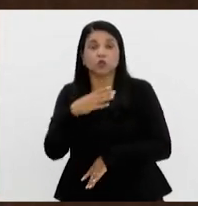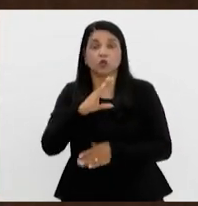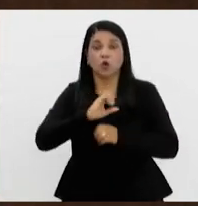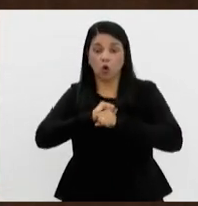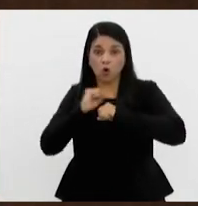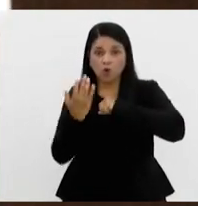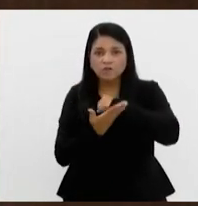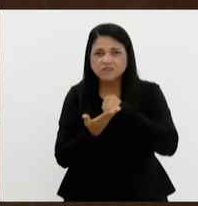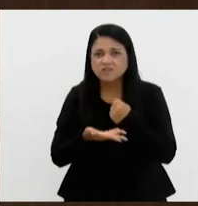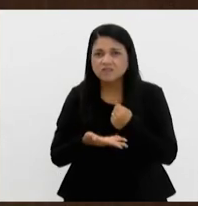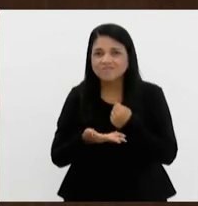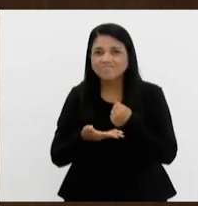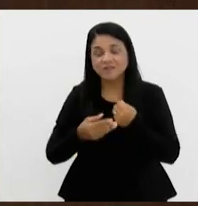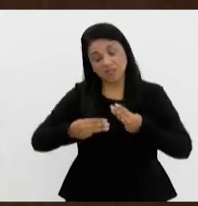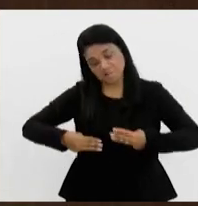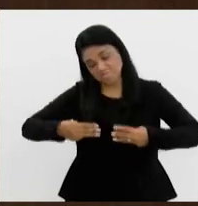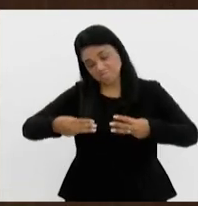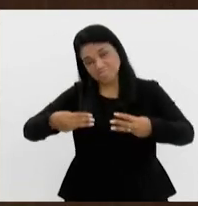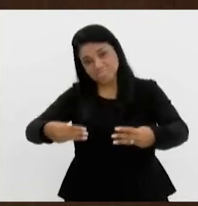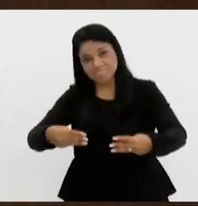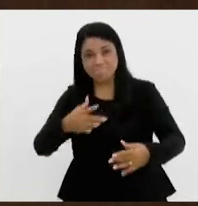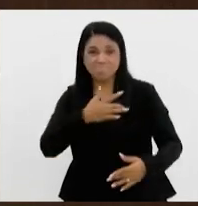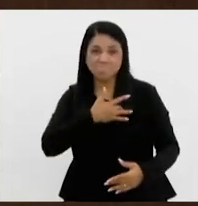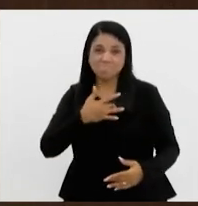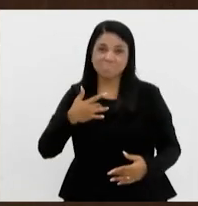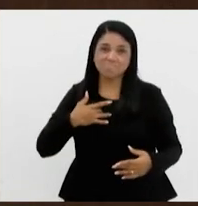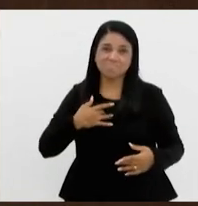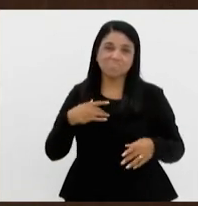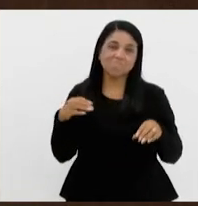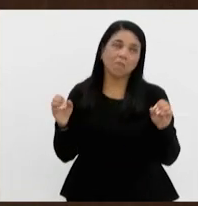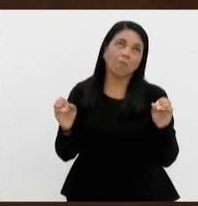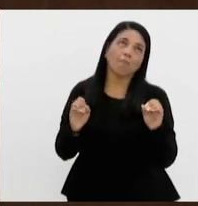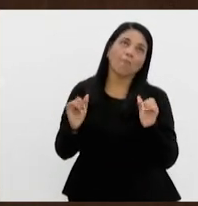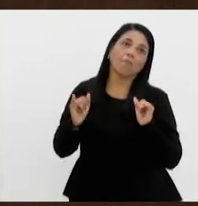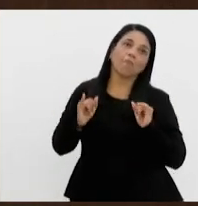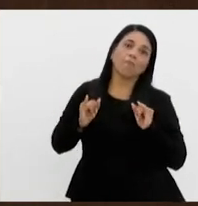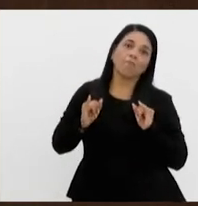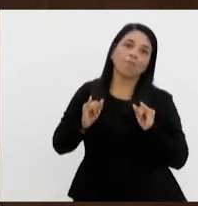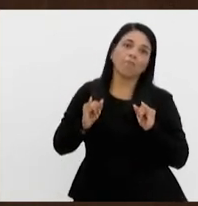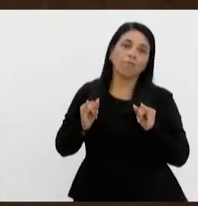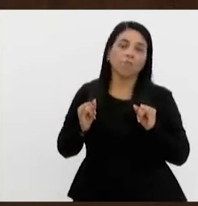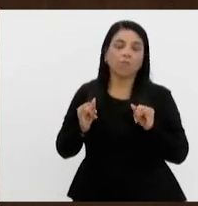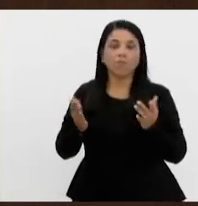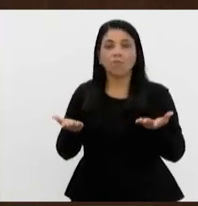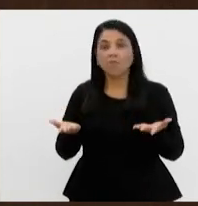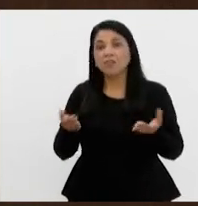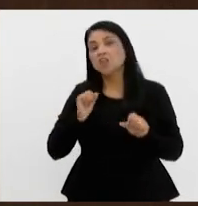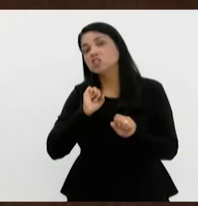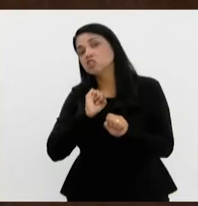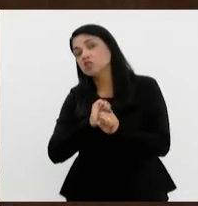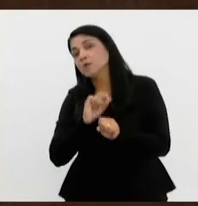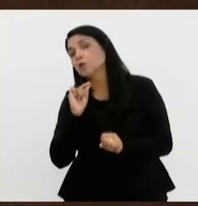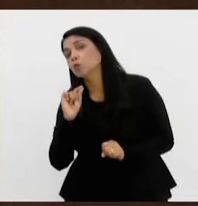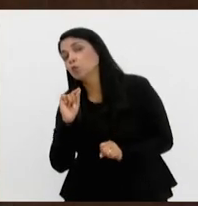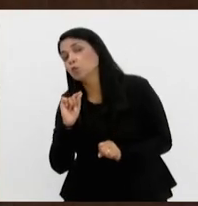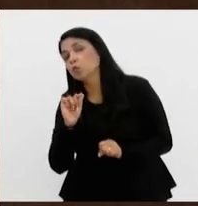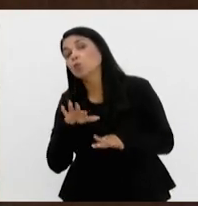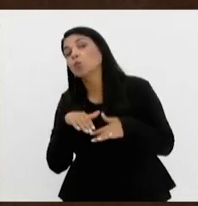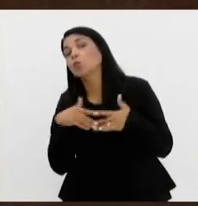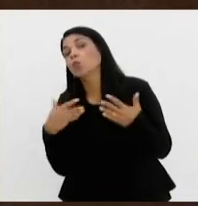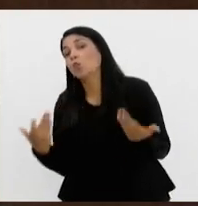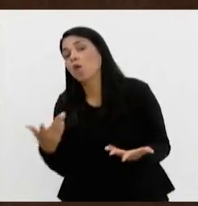E a ministra da Saúde não dá o ar da sua graça e estamos esperando qual vacina.